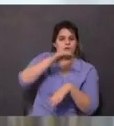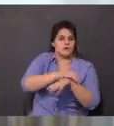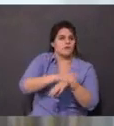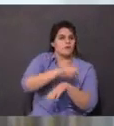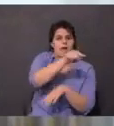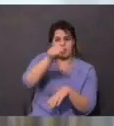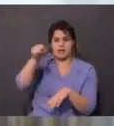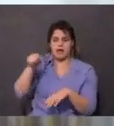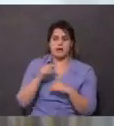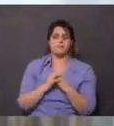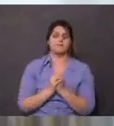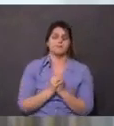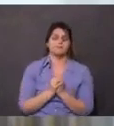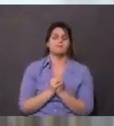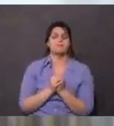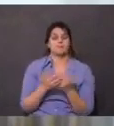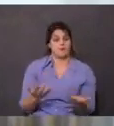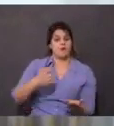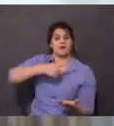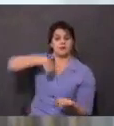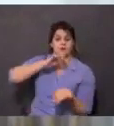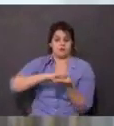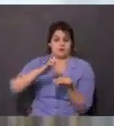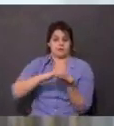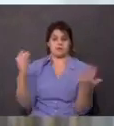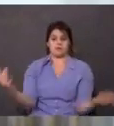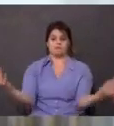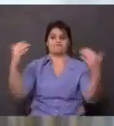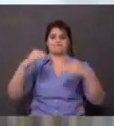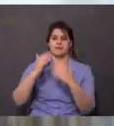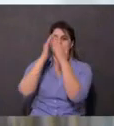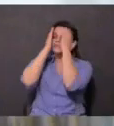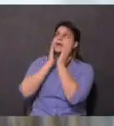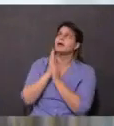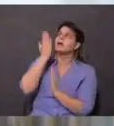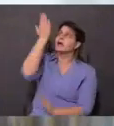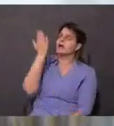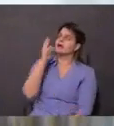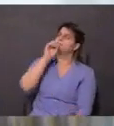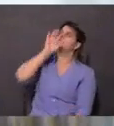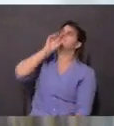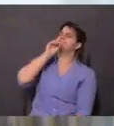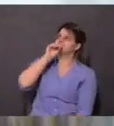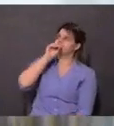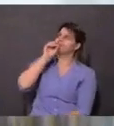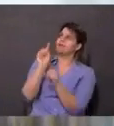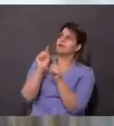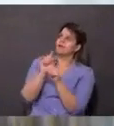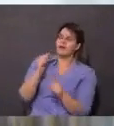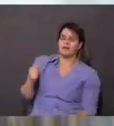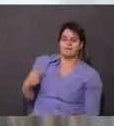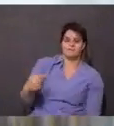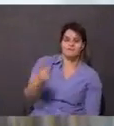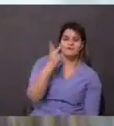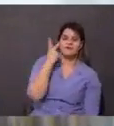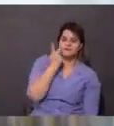Assim a entendemos nós, peregrinos, que a acolhemos como presença reconfortante nas nossas vidas, que